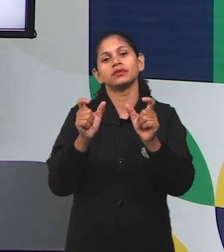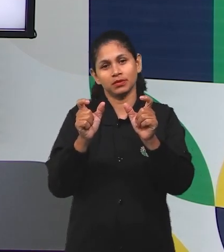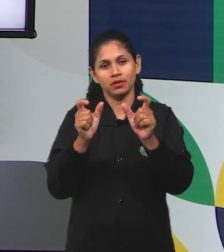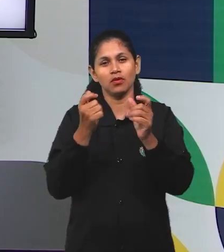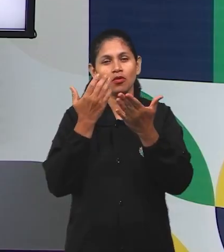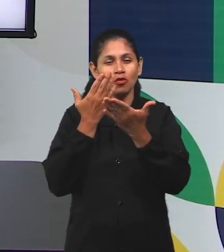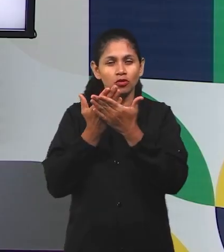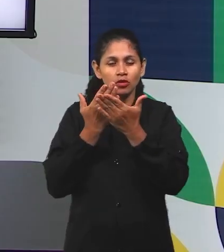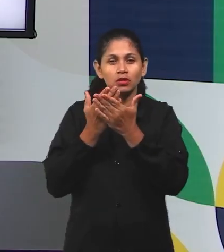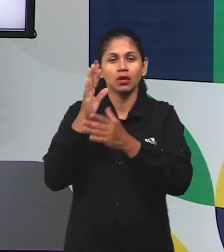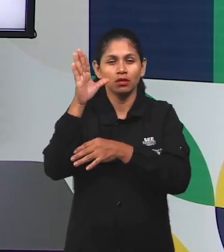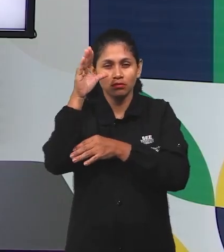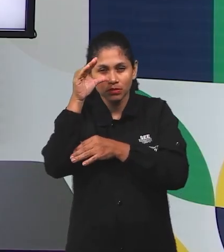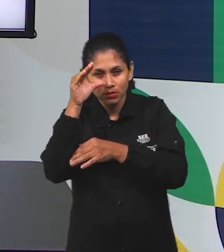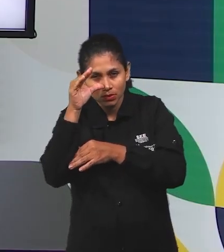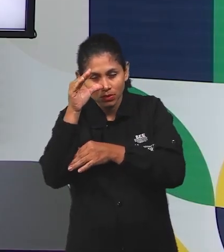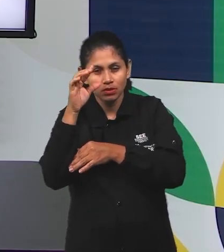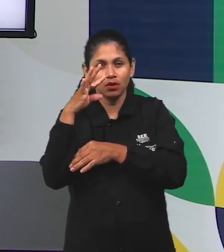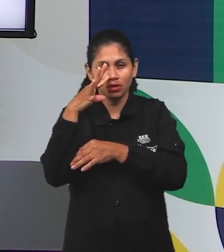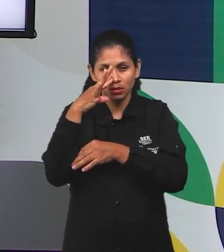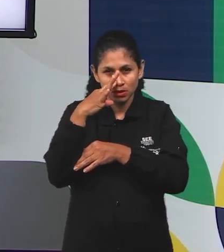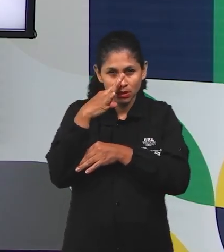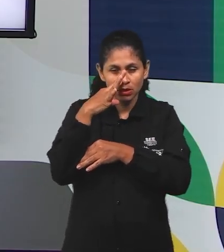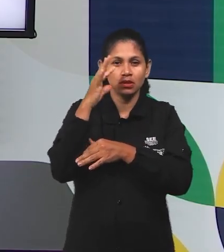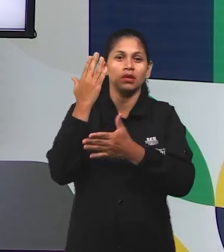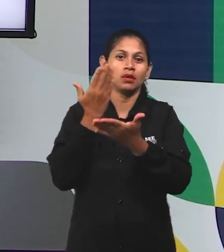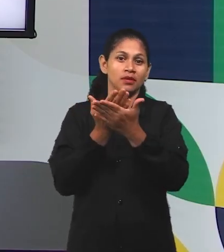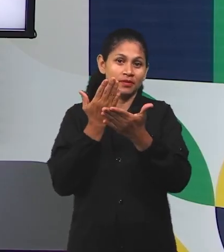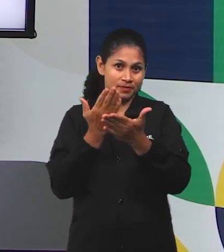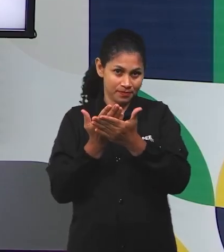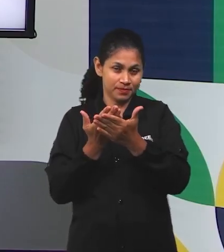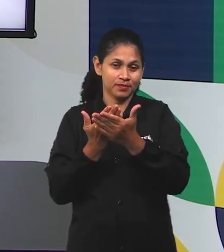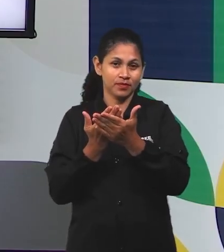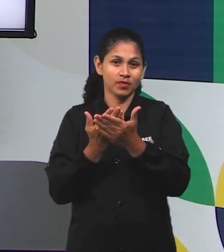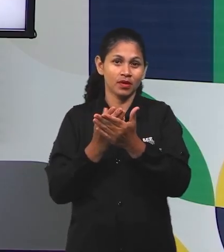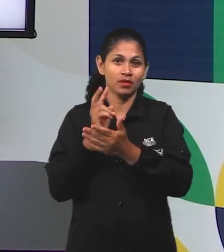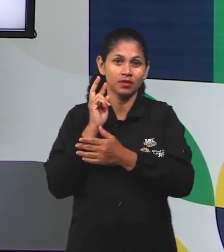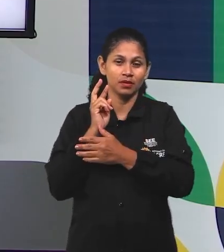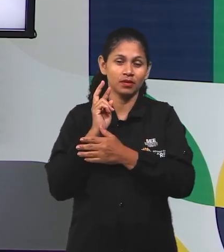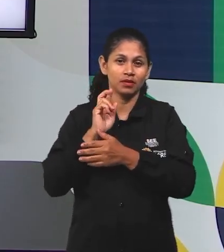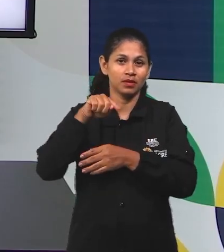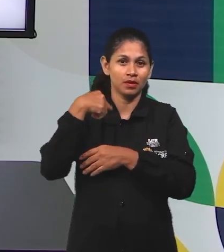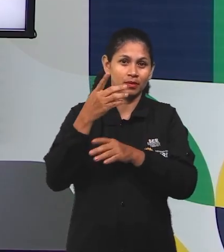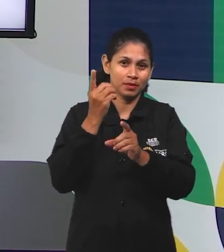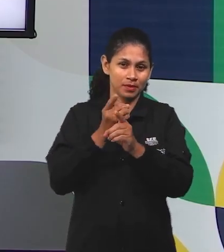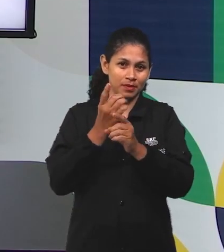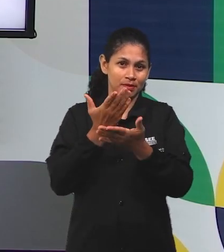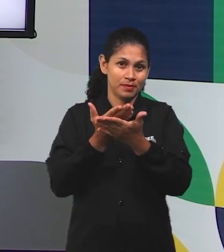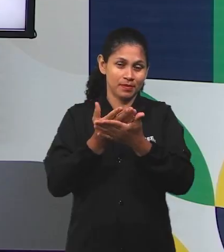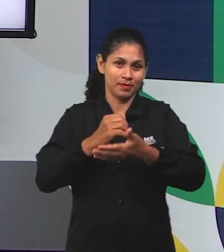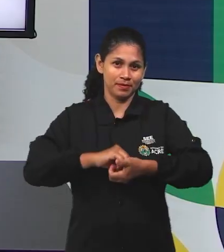por ter assistido essa aula aqui e nos vemos na próxima aula. Valeu!